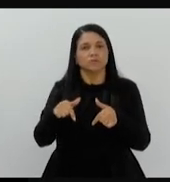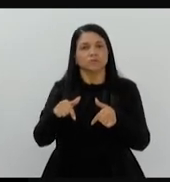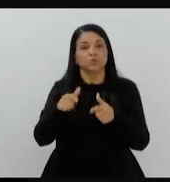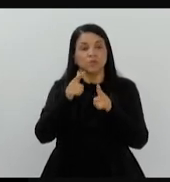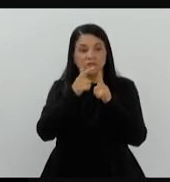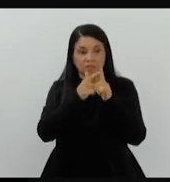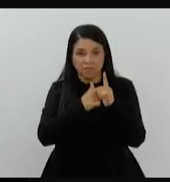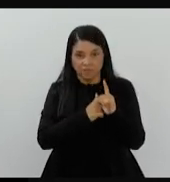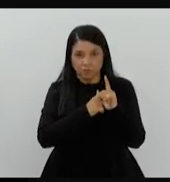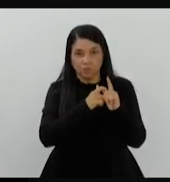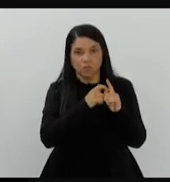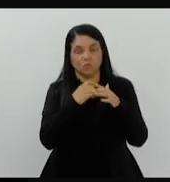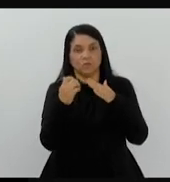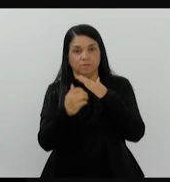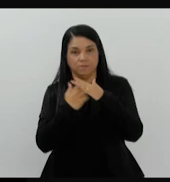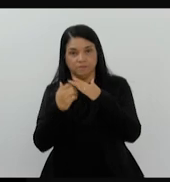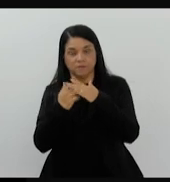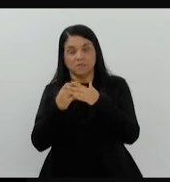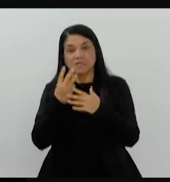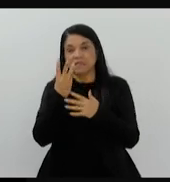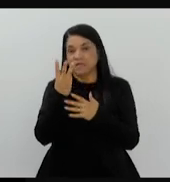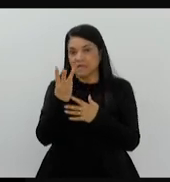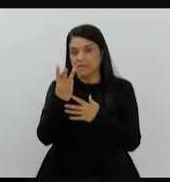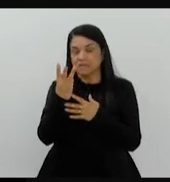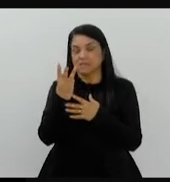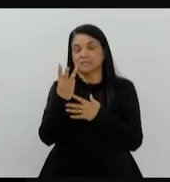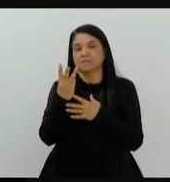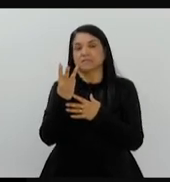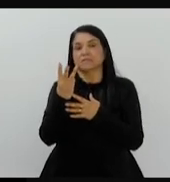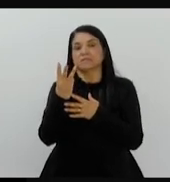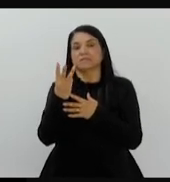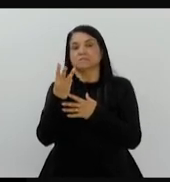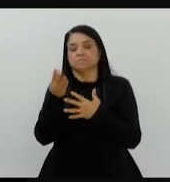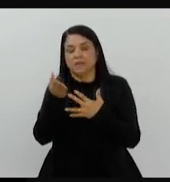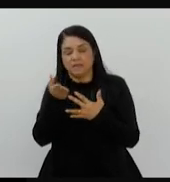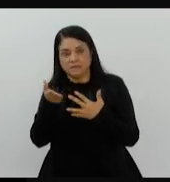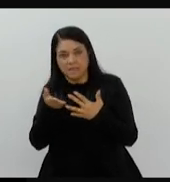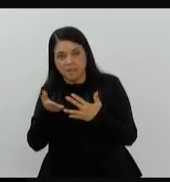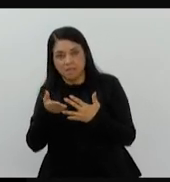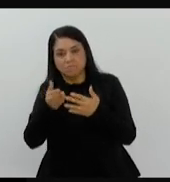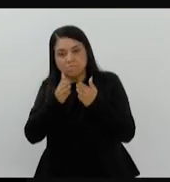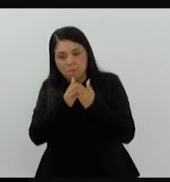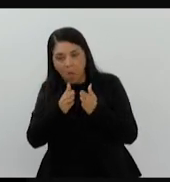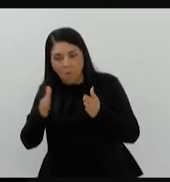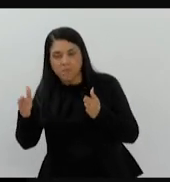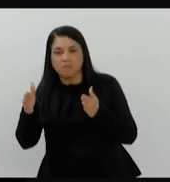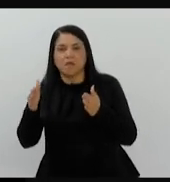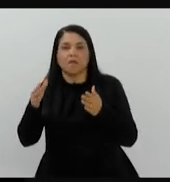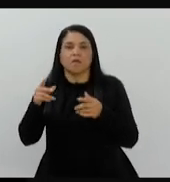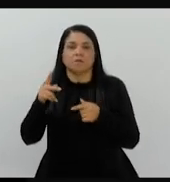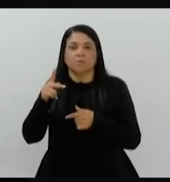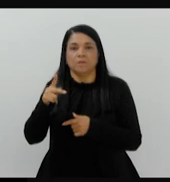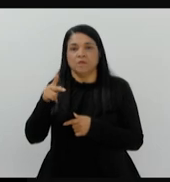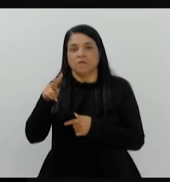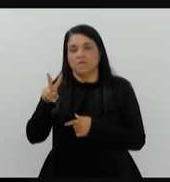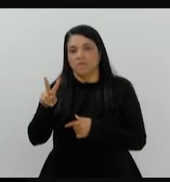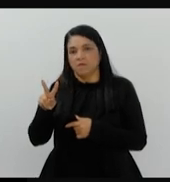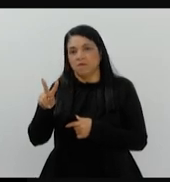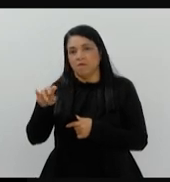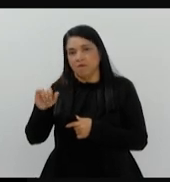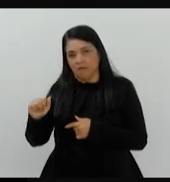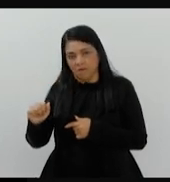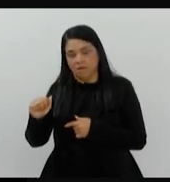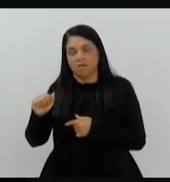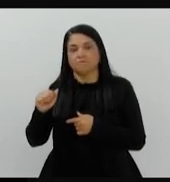devedor pagar em apenas 3 parcelas, possa ampliar esse número de parcelas, evitando, né, que